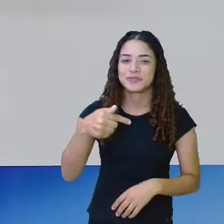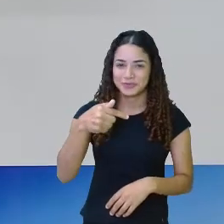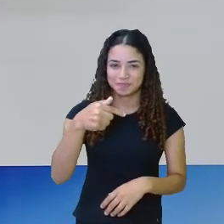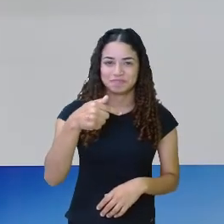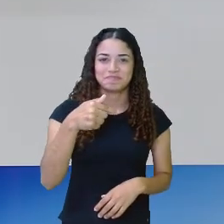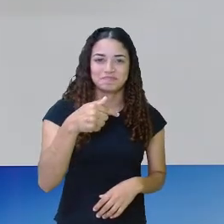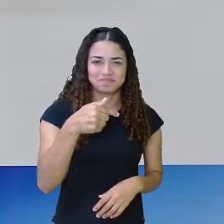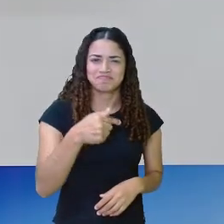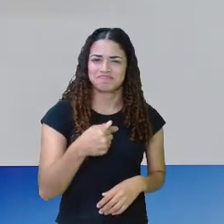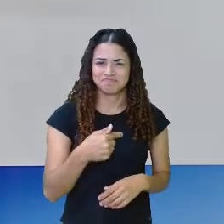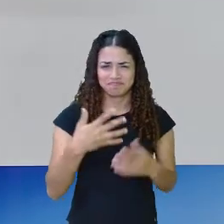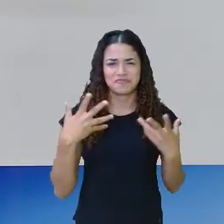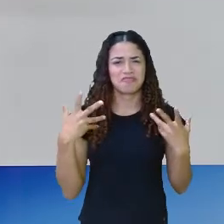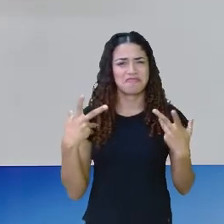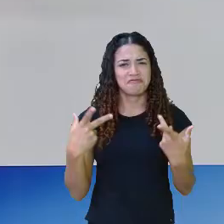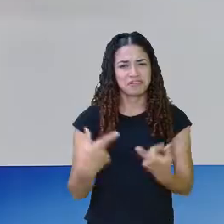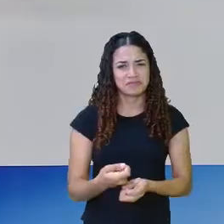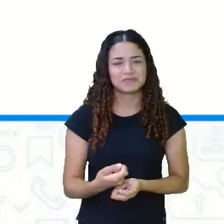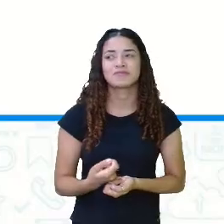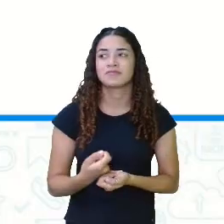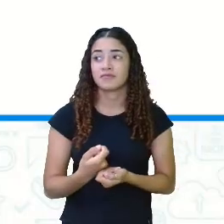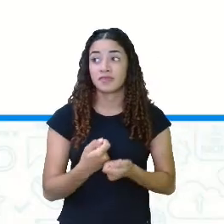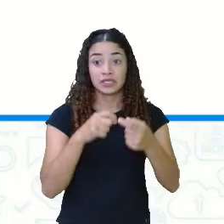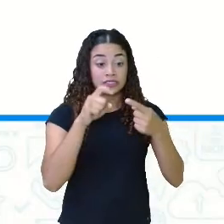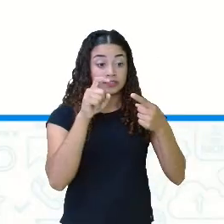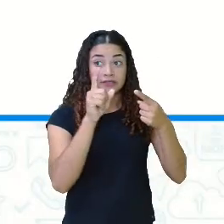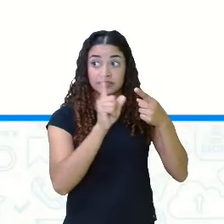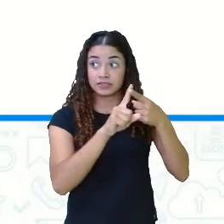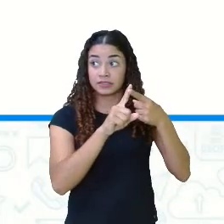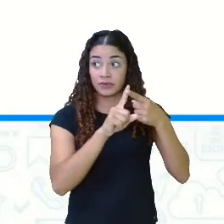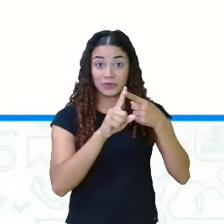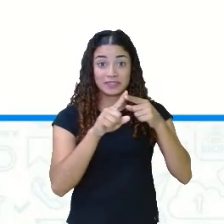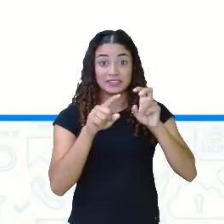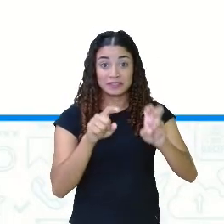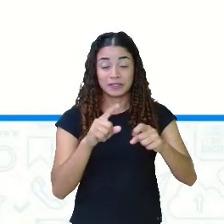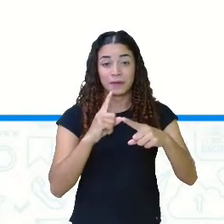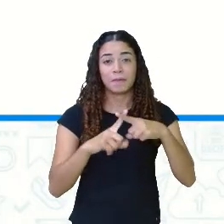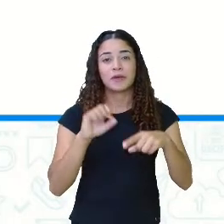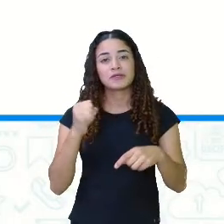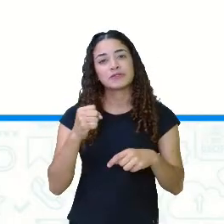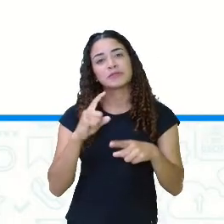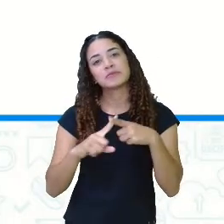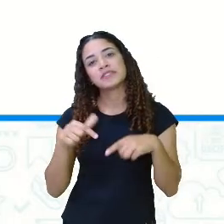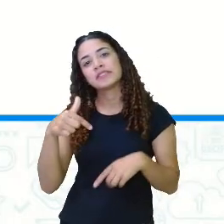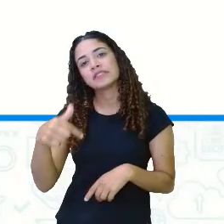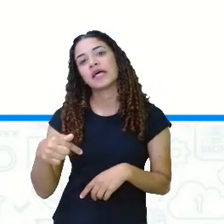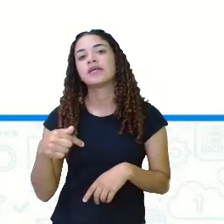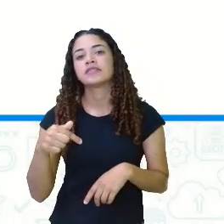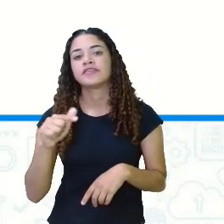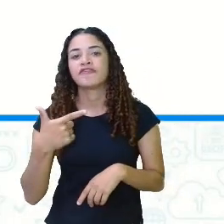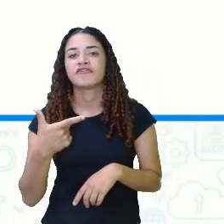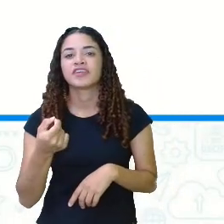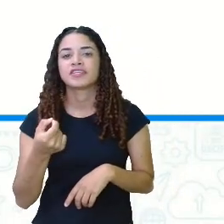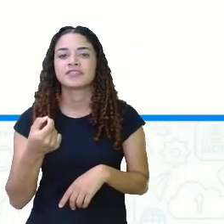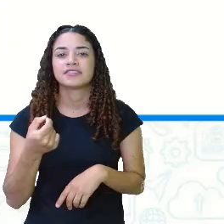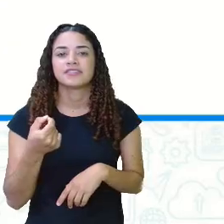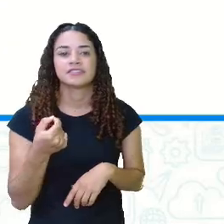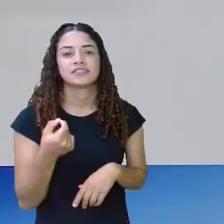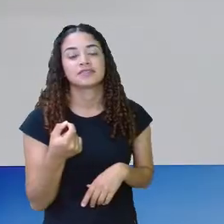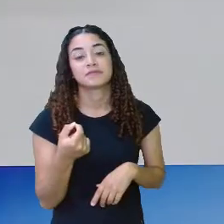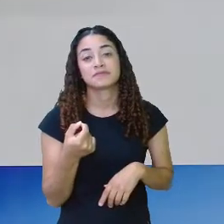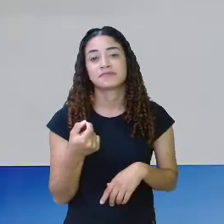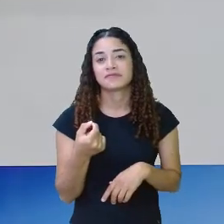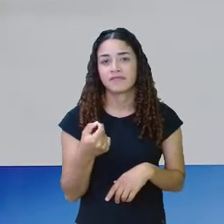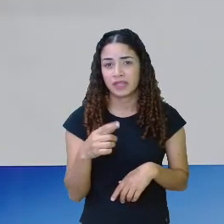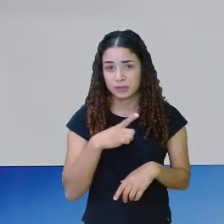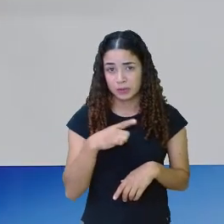7. Maravilhosa. 5 mais 8, 13. 13 mais 7, 20. Professora,